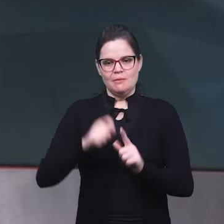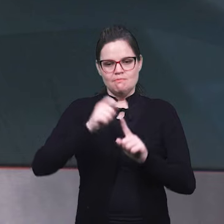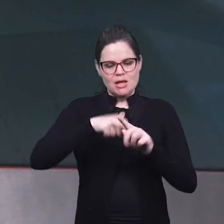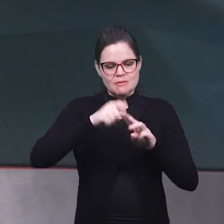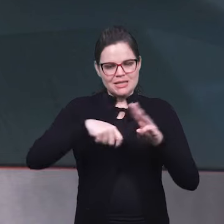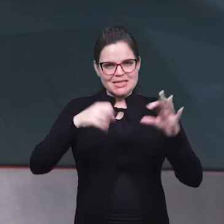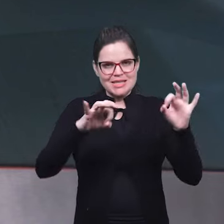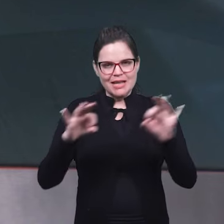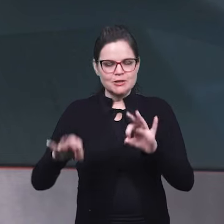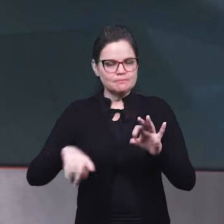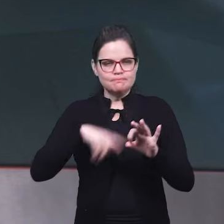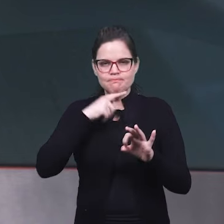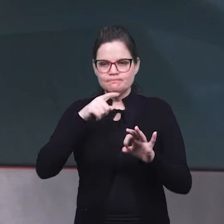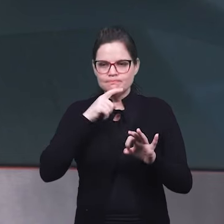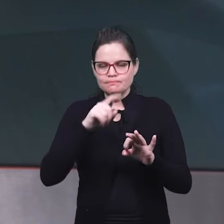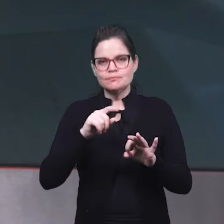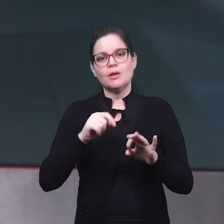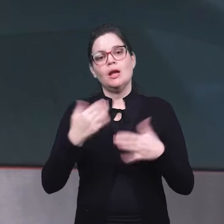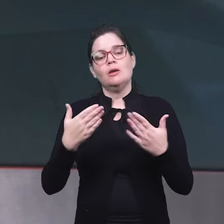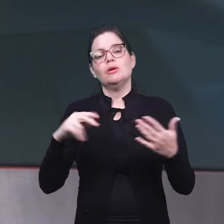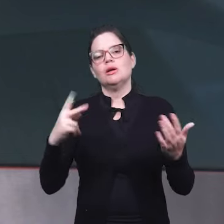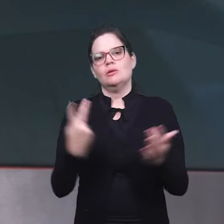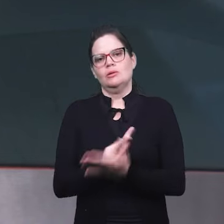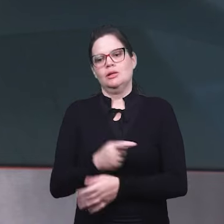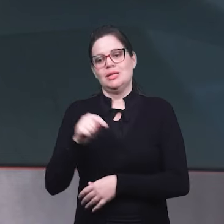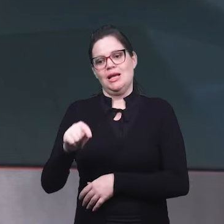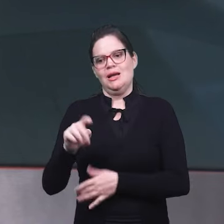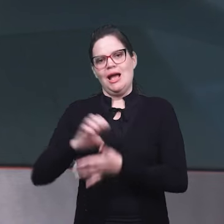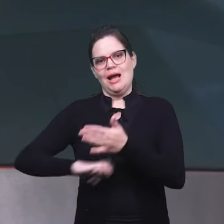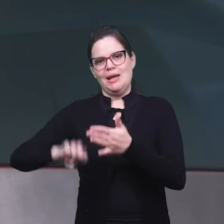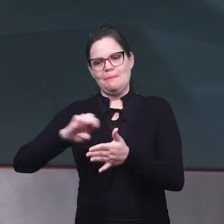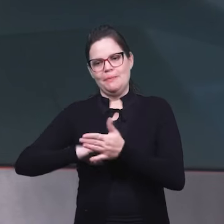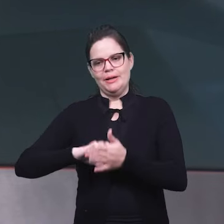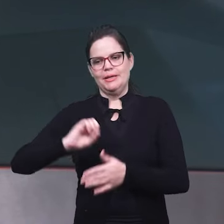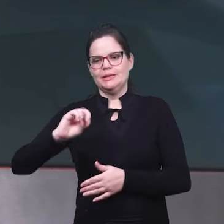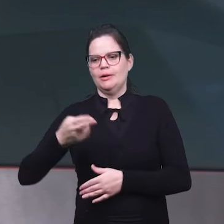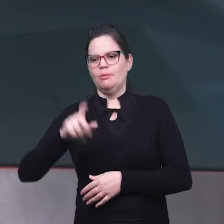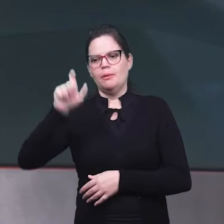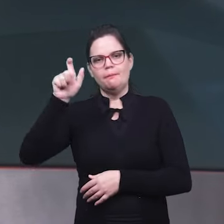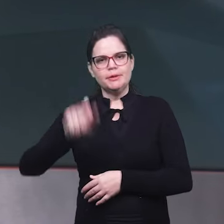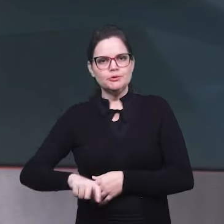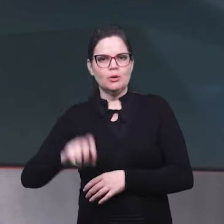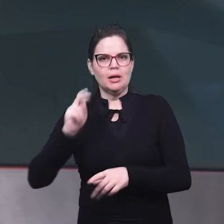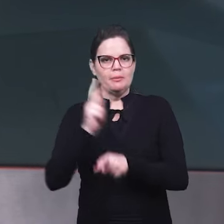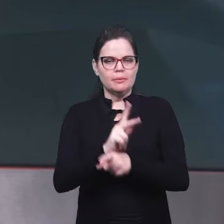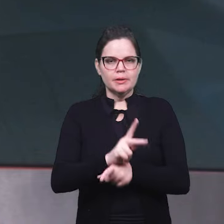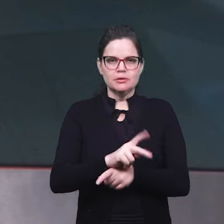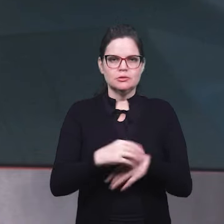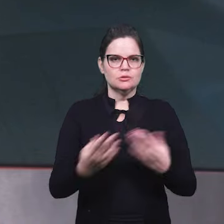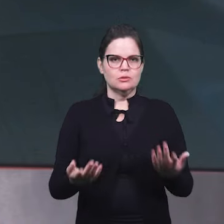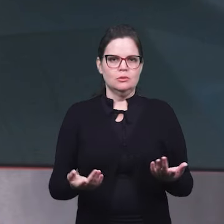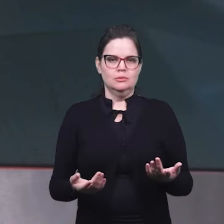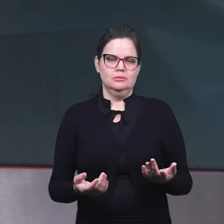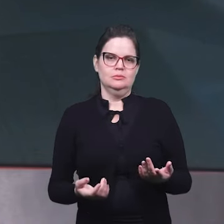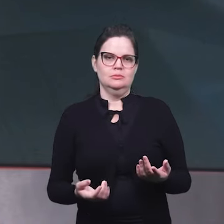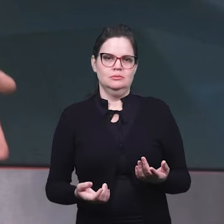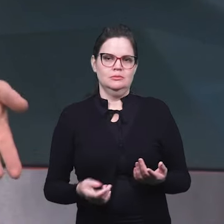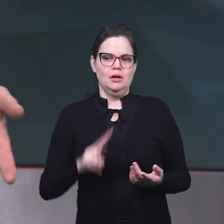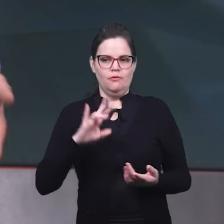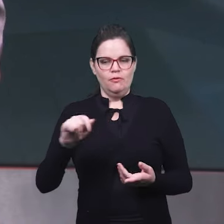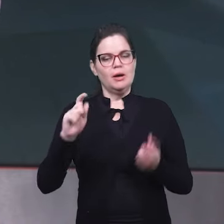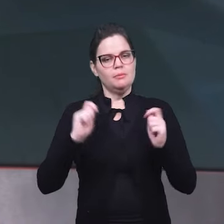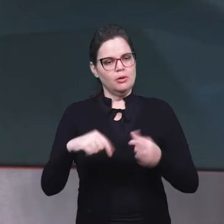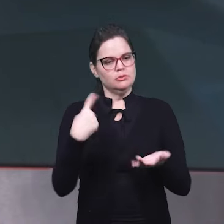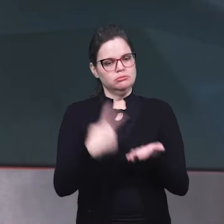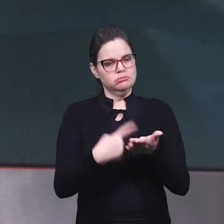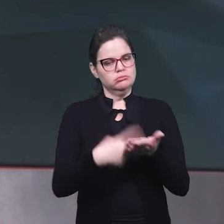valores já estabelecido, o devedor, o tomador do empréstimo ou o comprador a